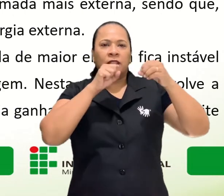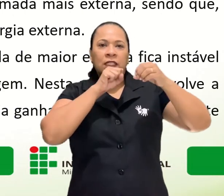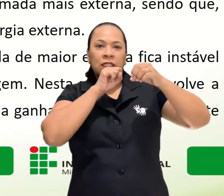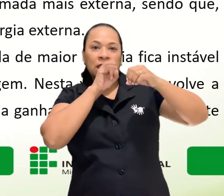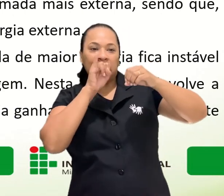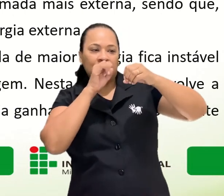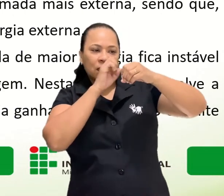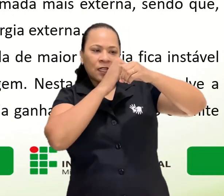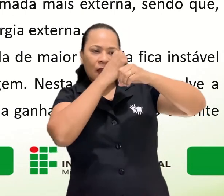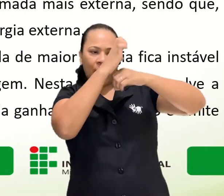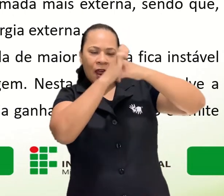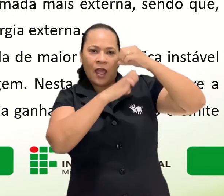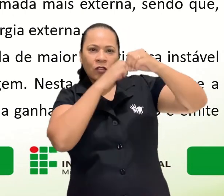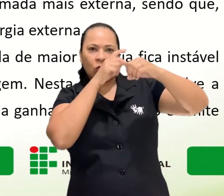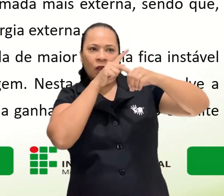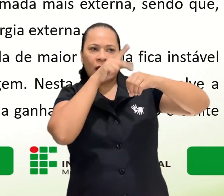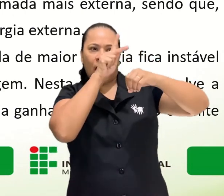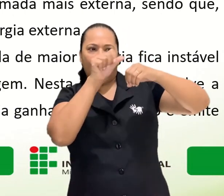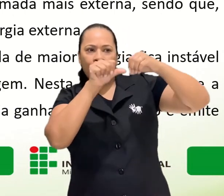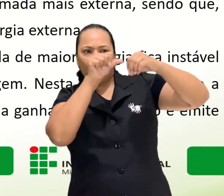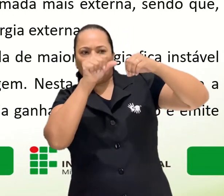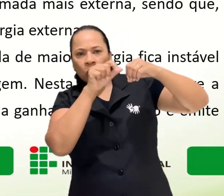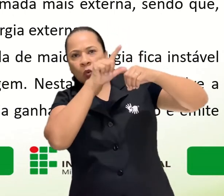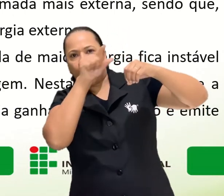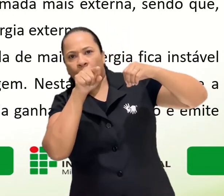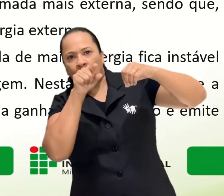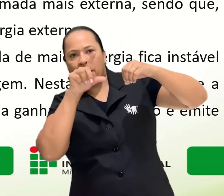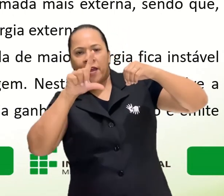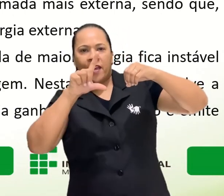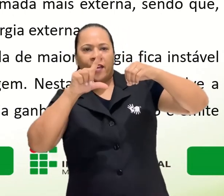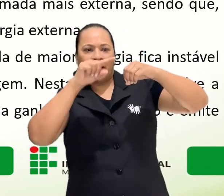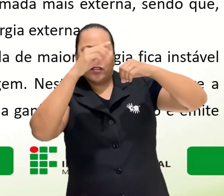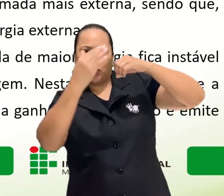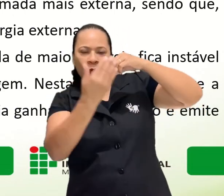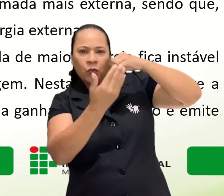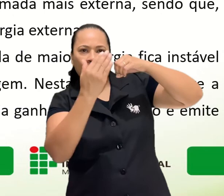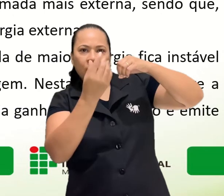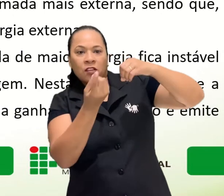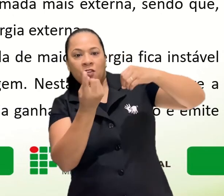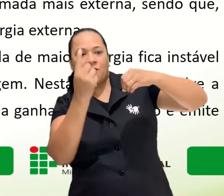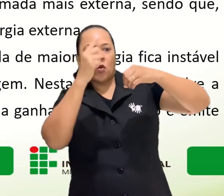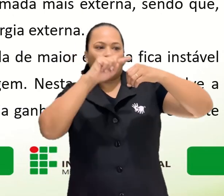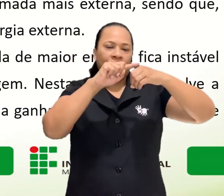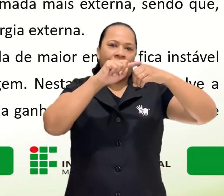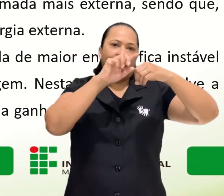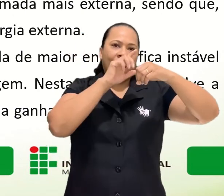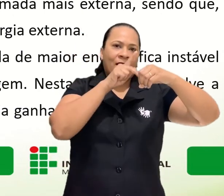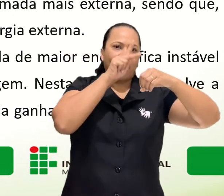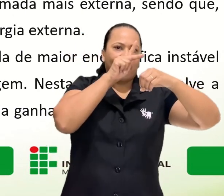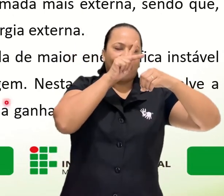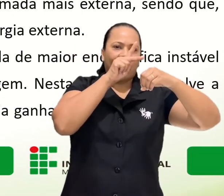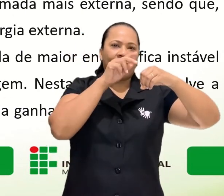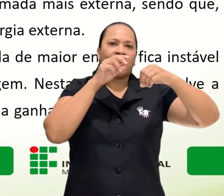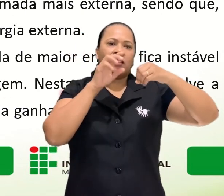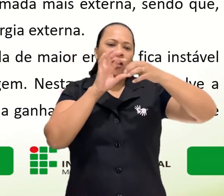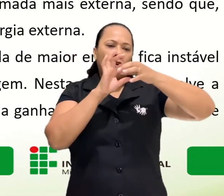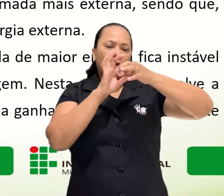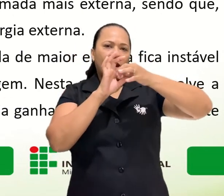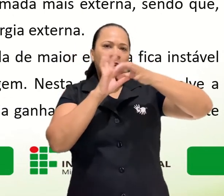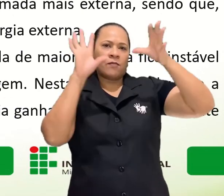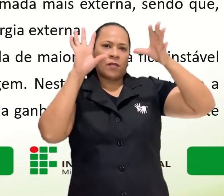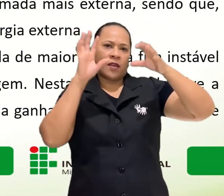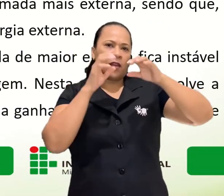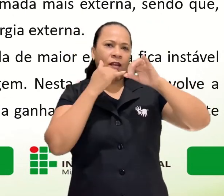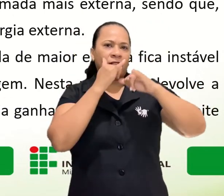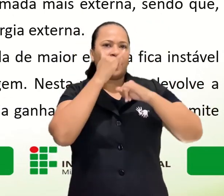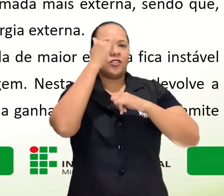camada K, foi para a camada L, ao retornar, ele vai liberar essa energia.